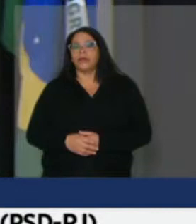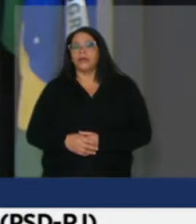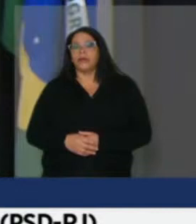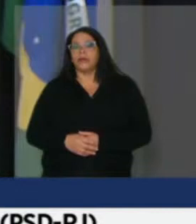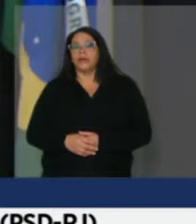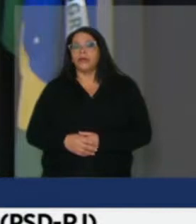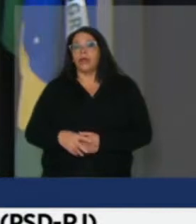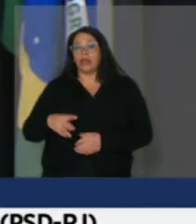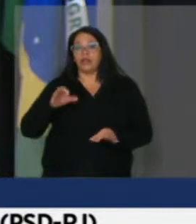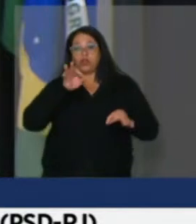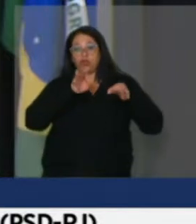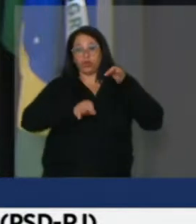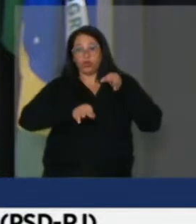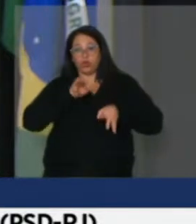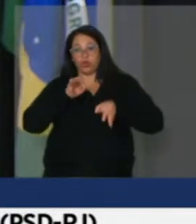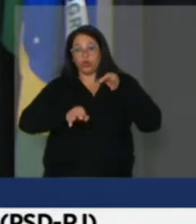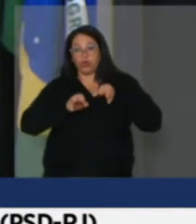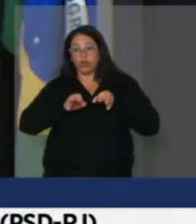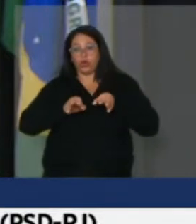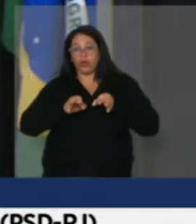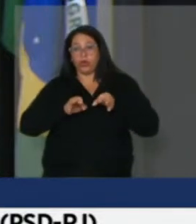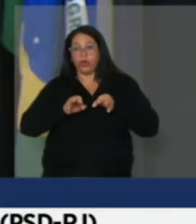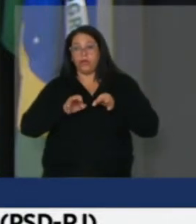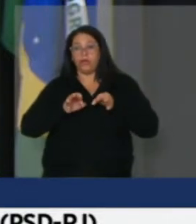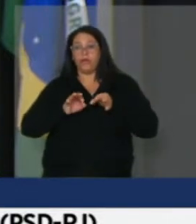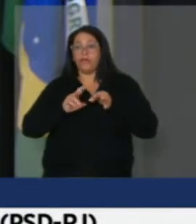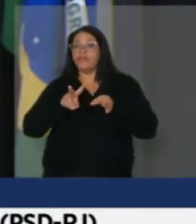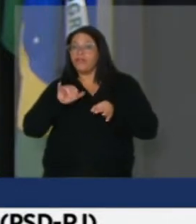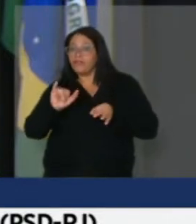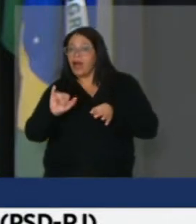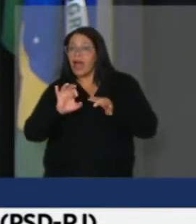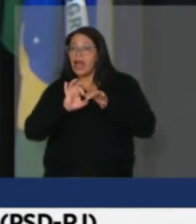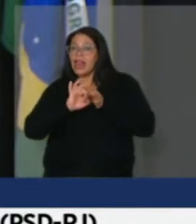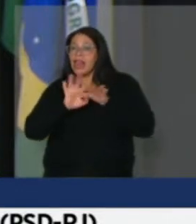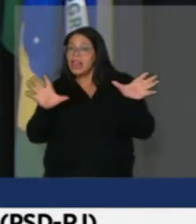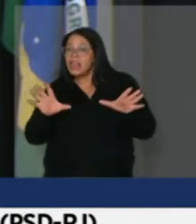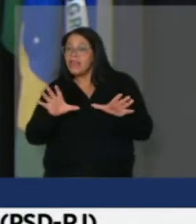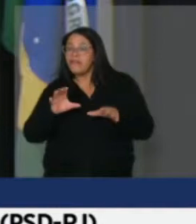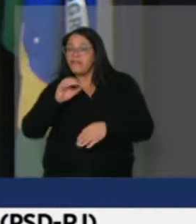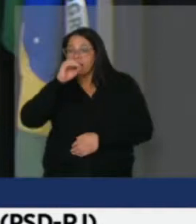Quando o tribunal do júri me absolver, porque eu serei absolvida,